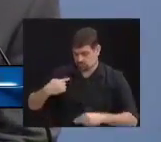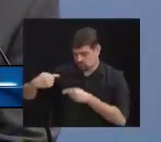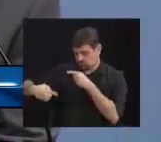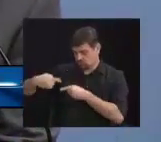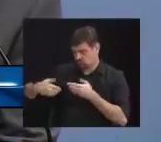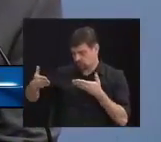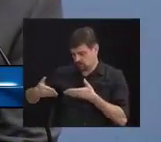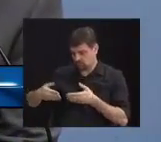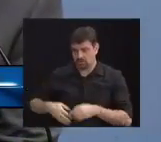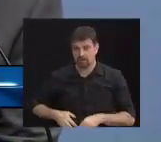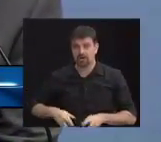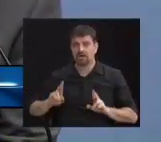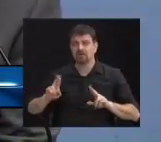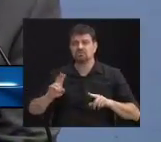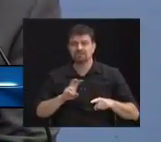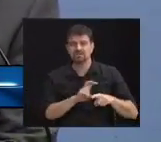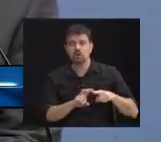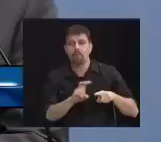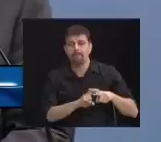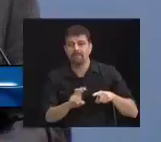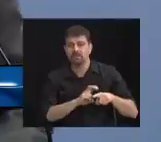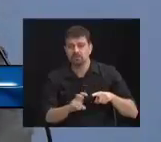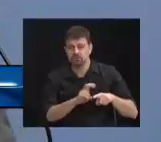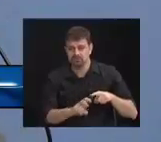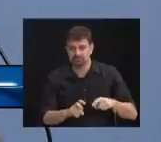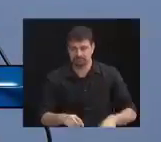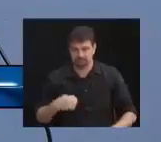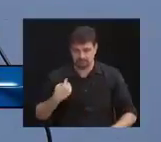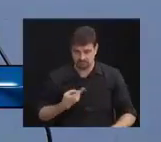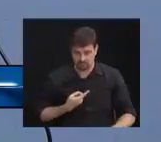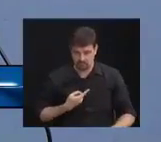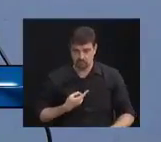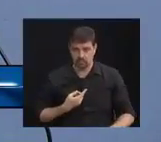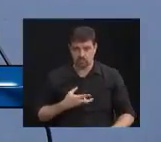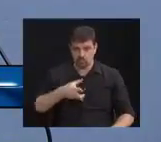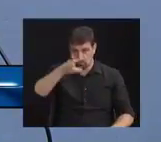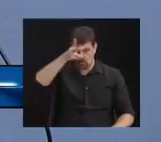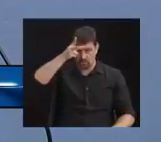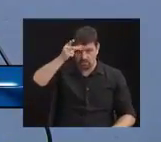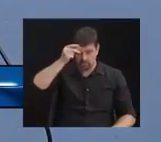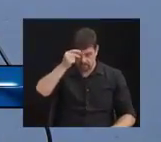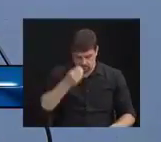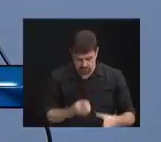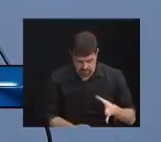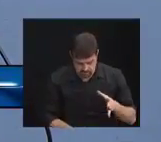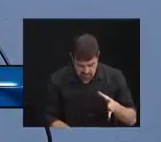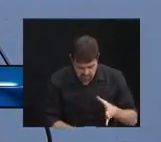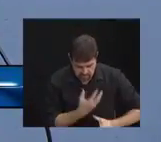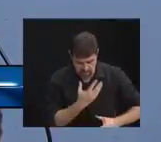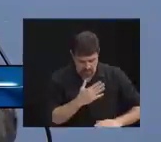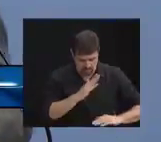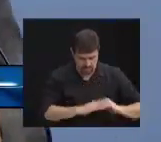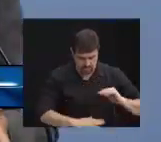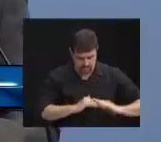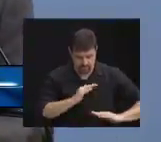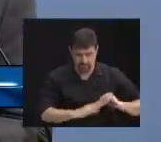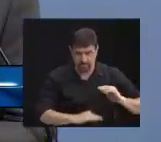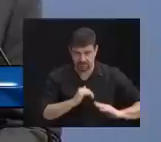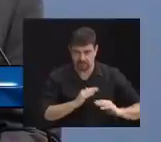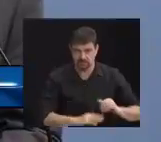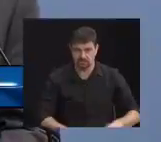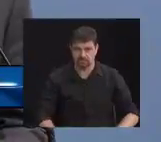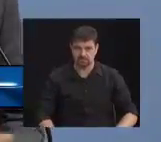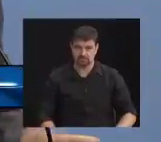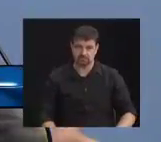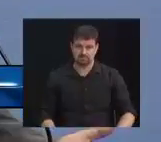do metrô, professor Alberto, é que o governante que implementar, vereadora Neuza, ele, talvez por uma